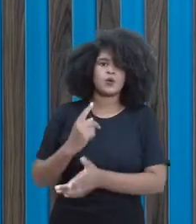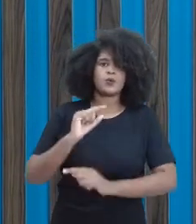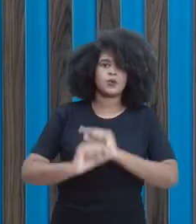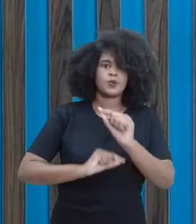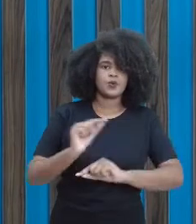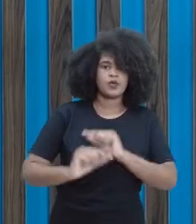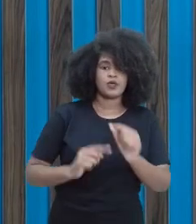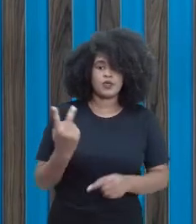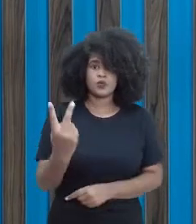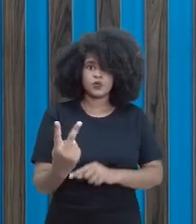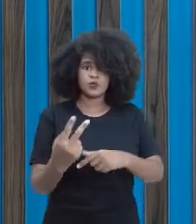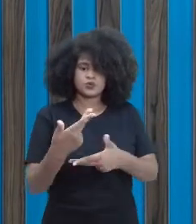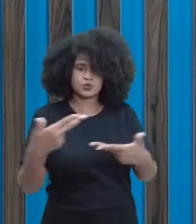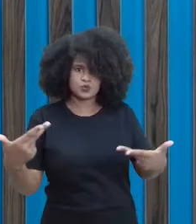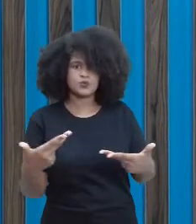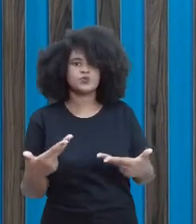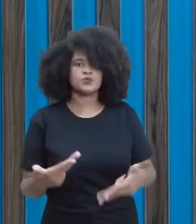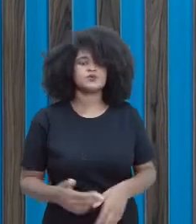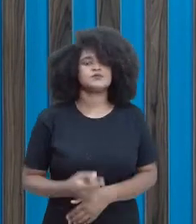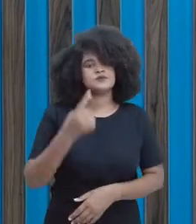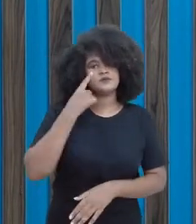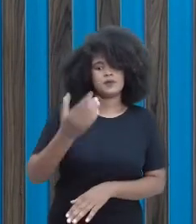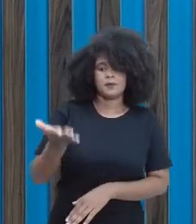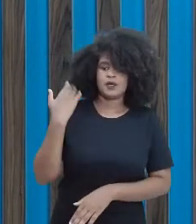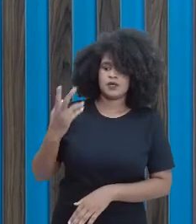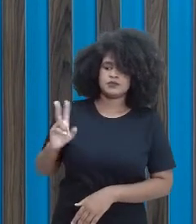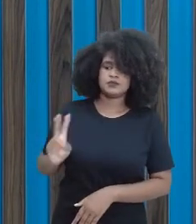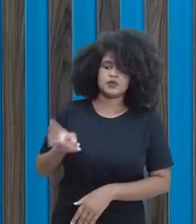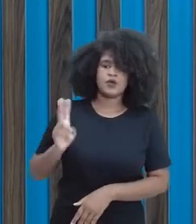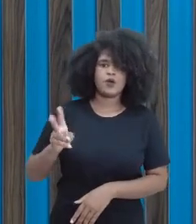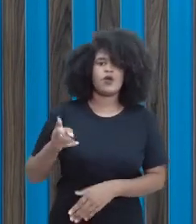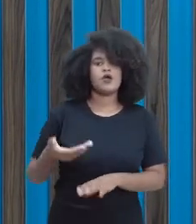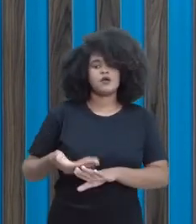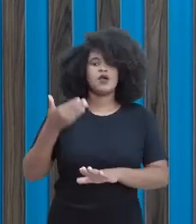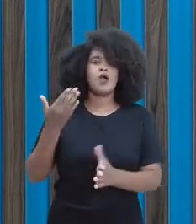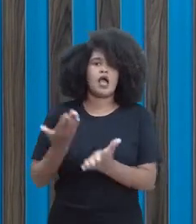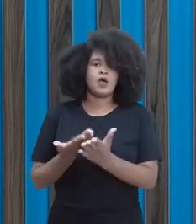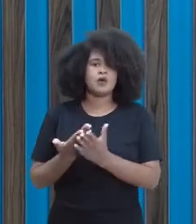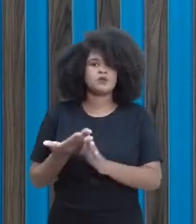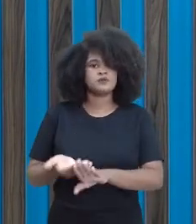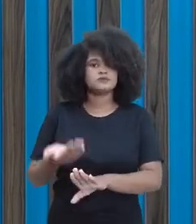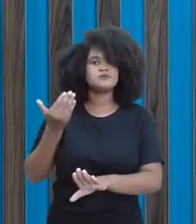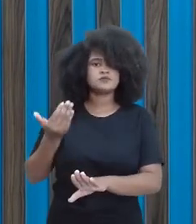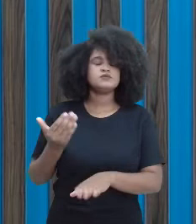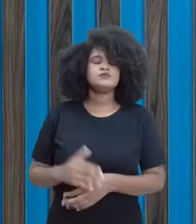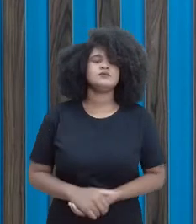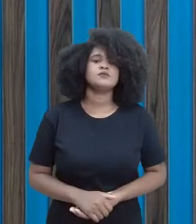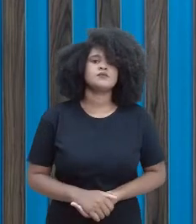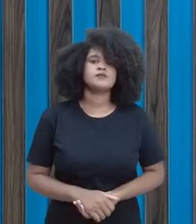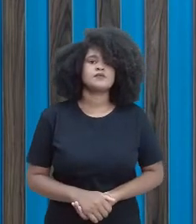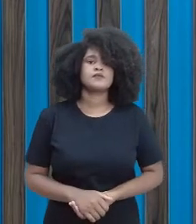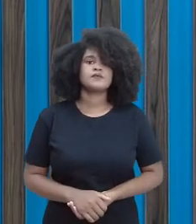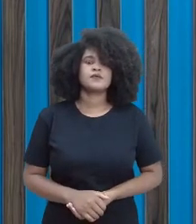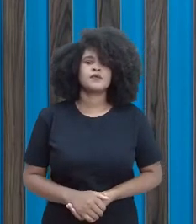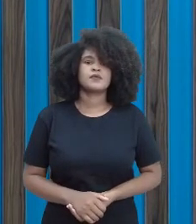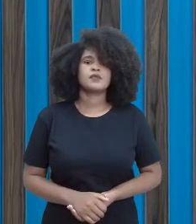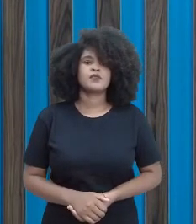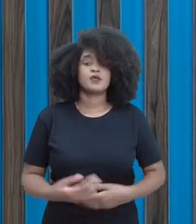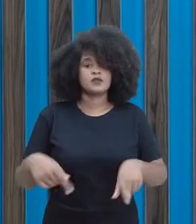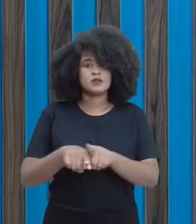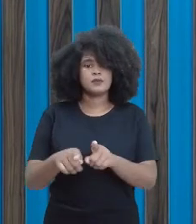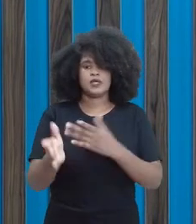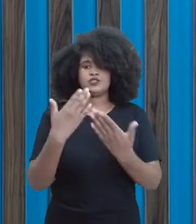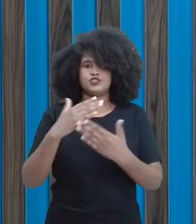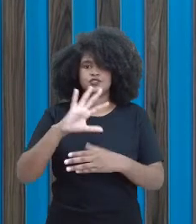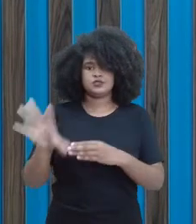duas ações no passado. Então, o passado contínuo, que é o nosso assunto da aula retrasada, da aula passada e dessa aula, junto com o diálogo,